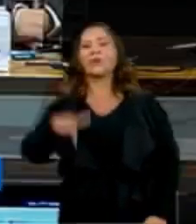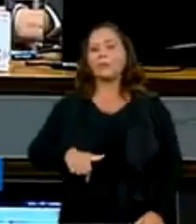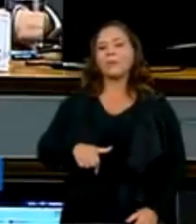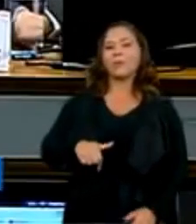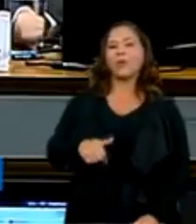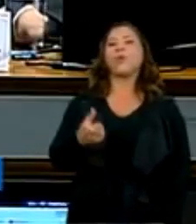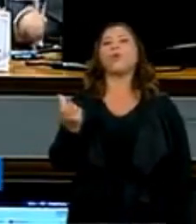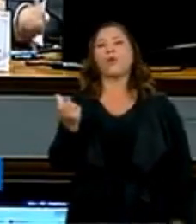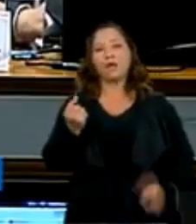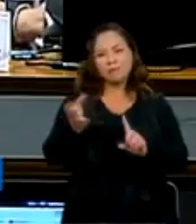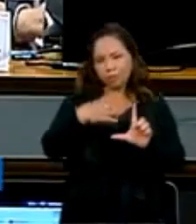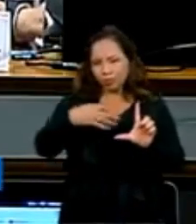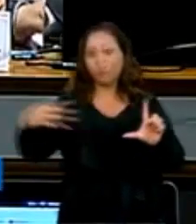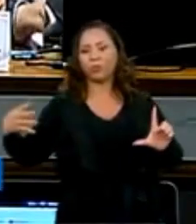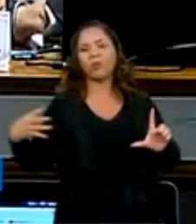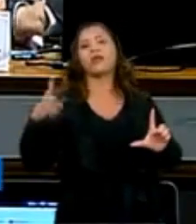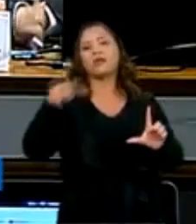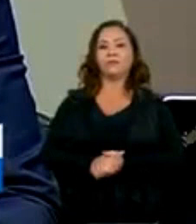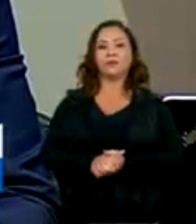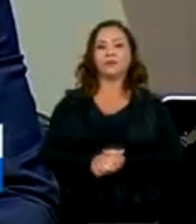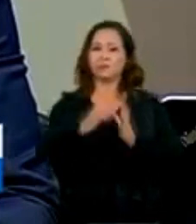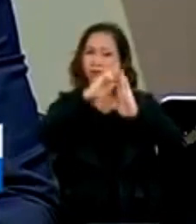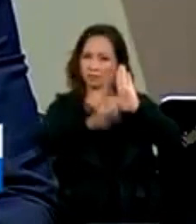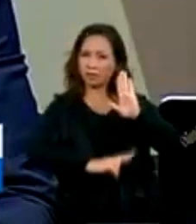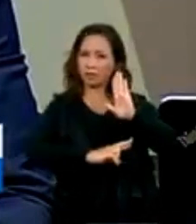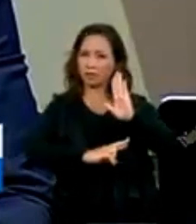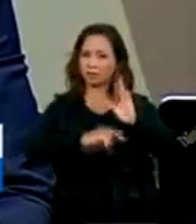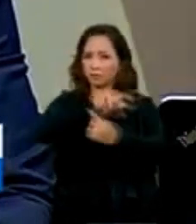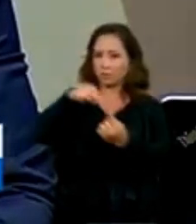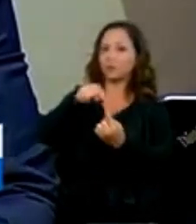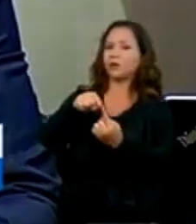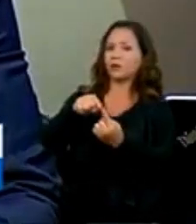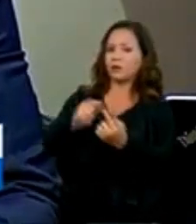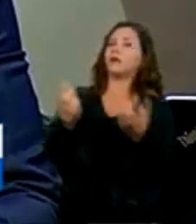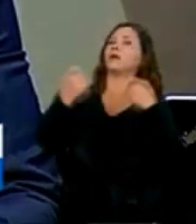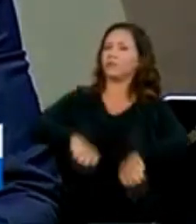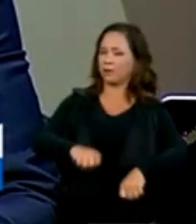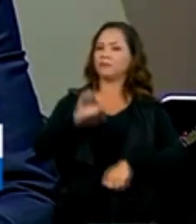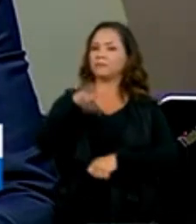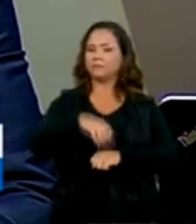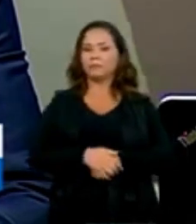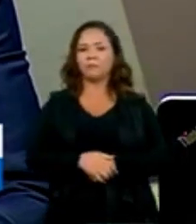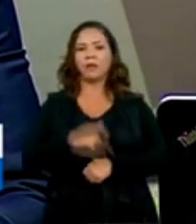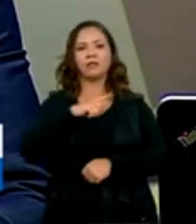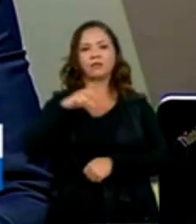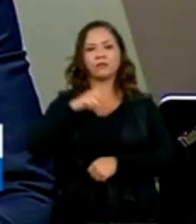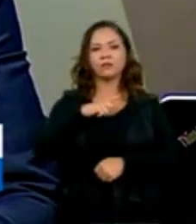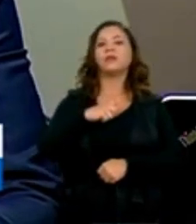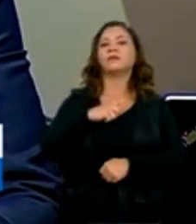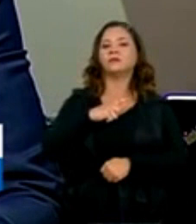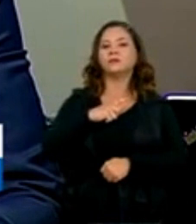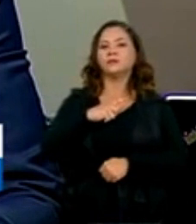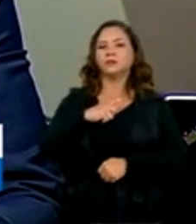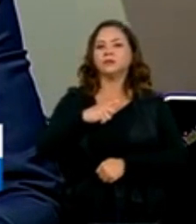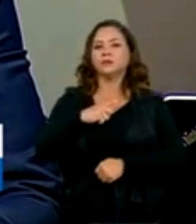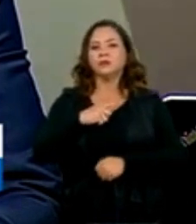República indica alguém, essa pessoa fica em suas mãos, seja por gratidão, seja por subserviência. Então, qual é